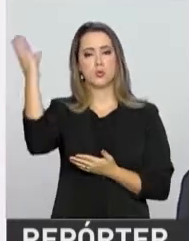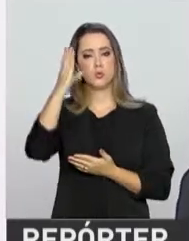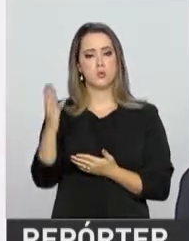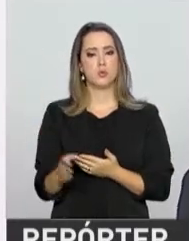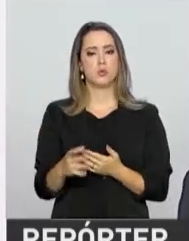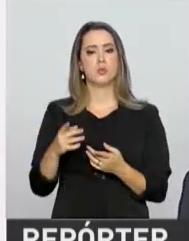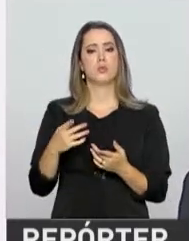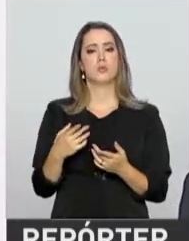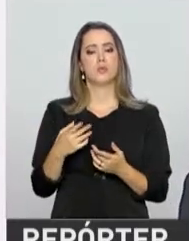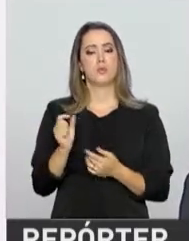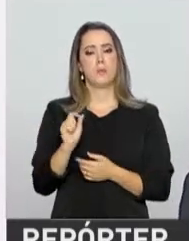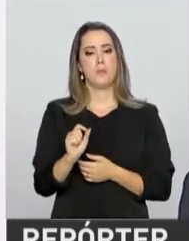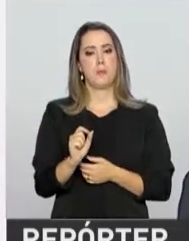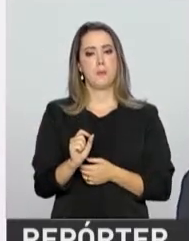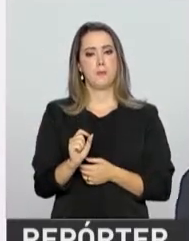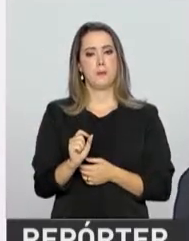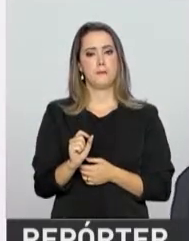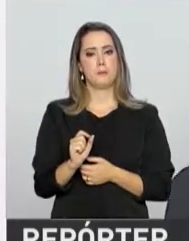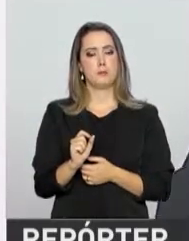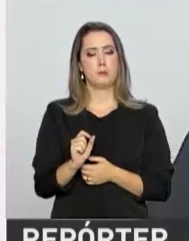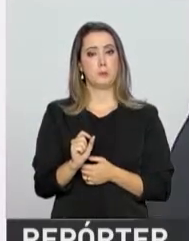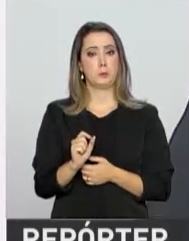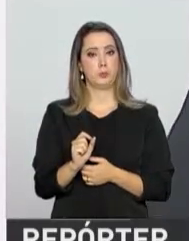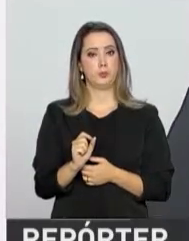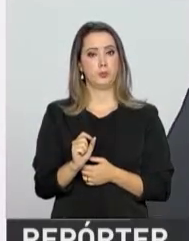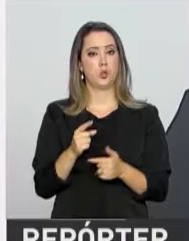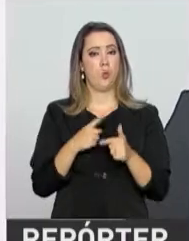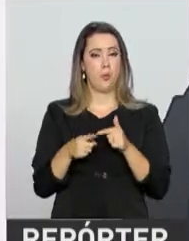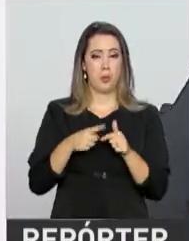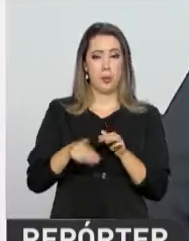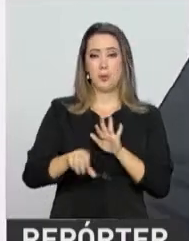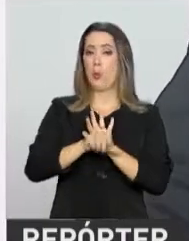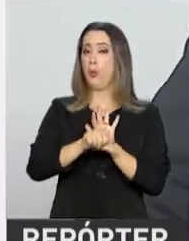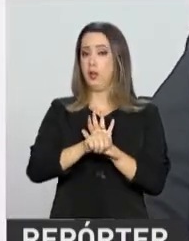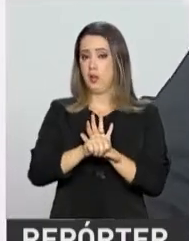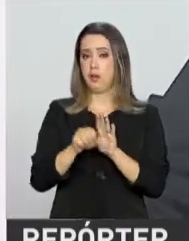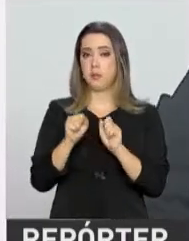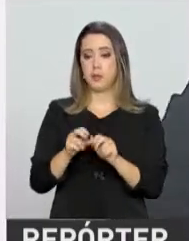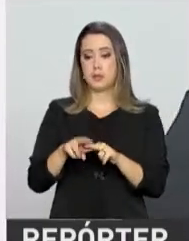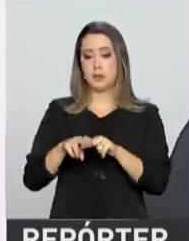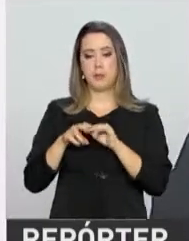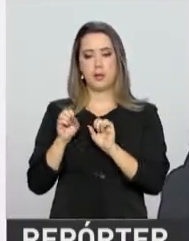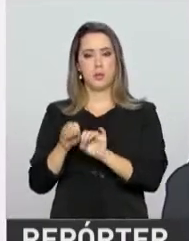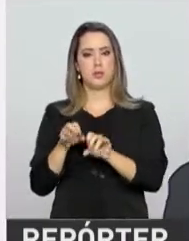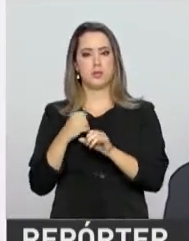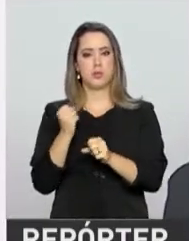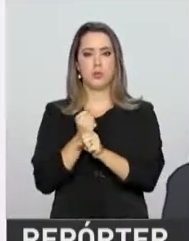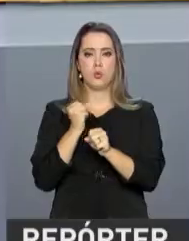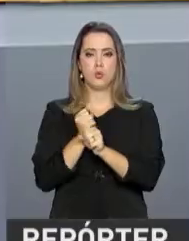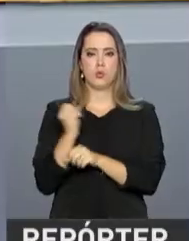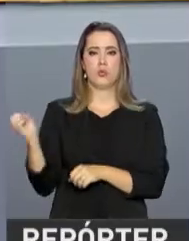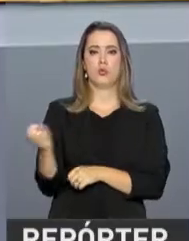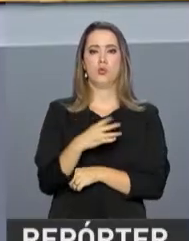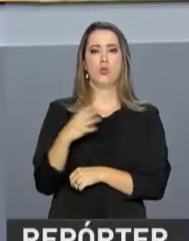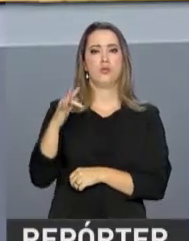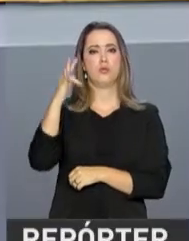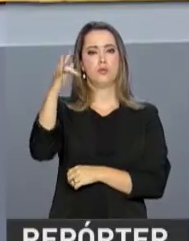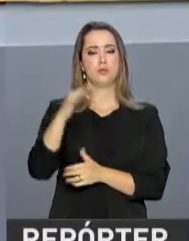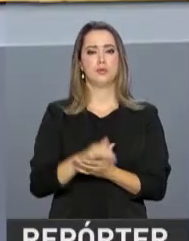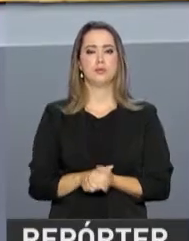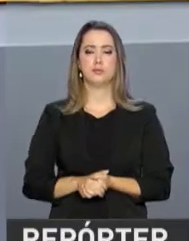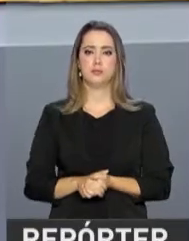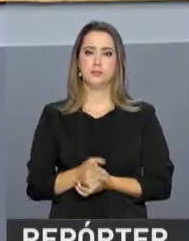relacionadas a atos ilícitos que eles possam pela educação construir o seu futuro o